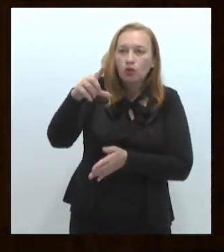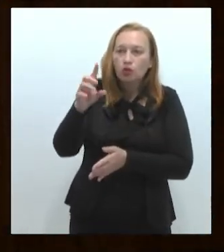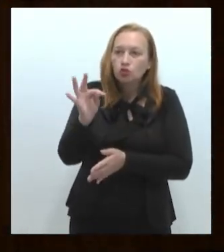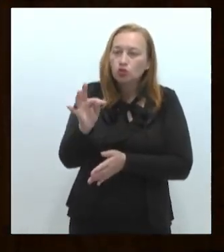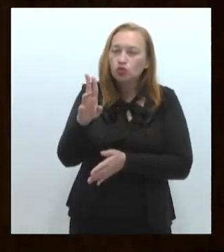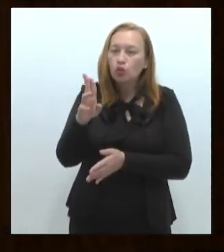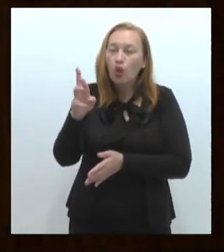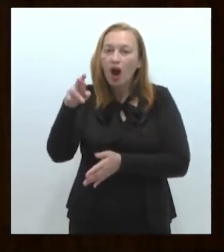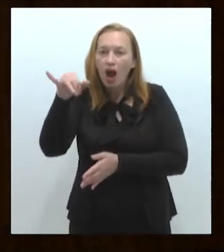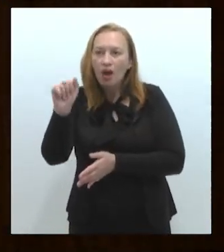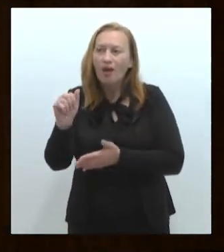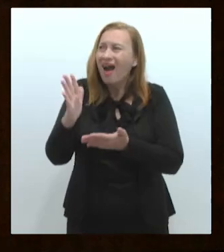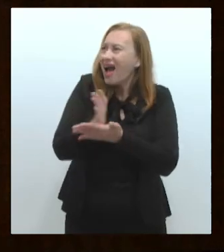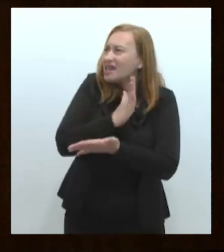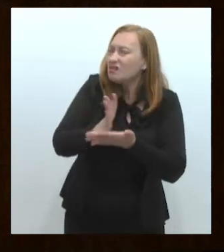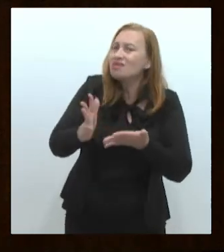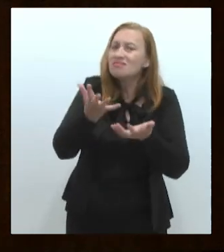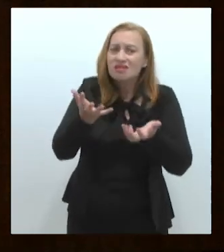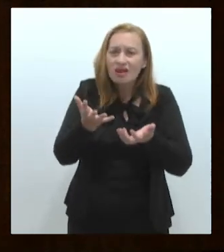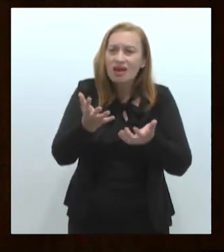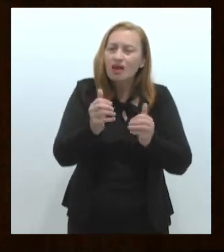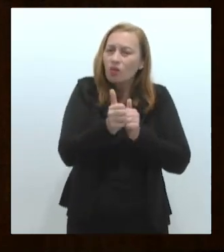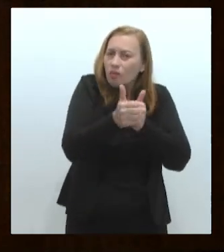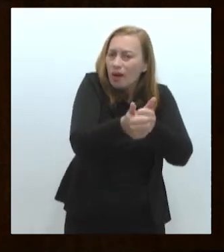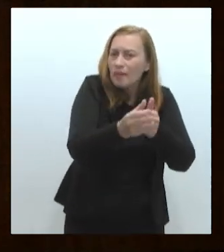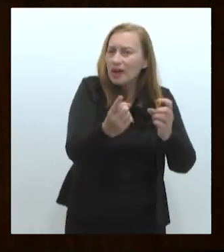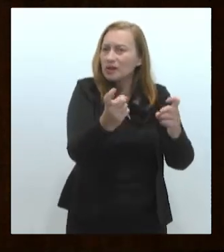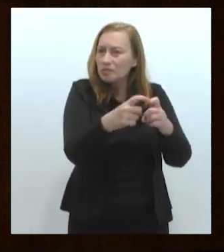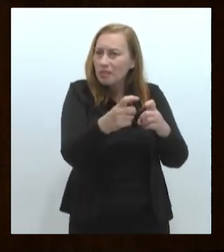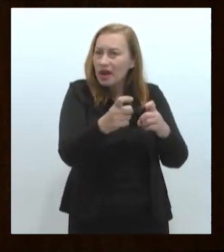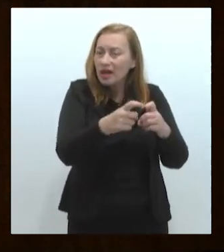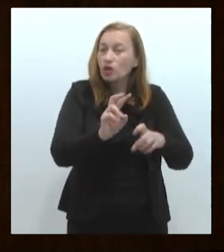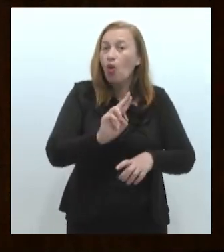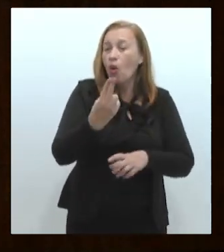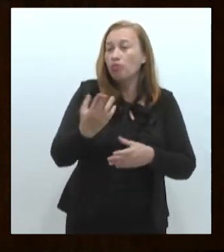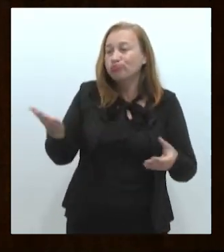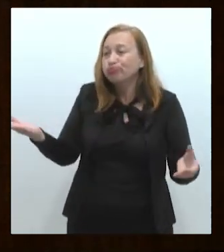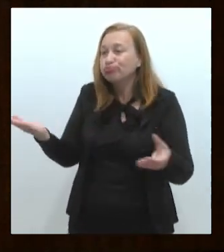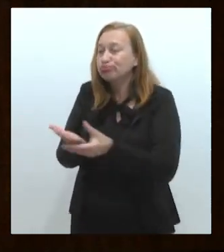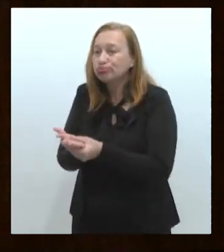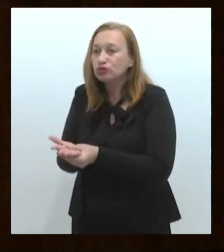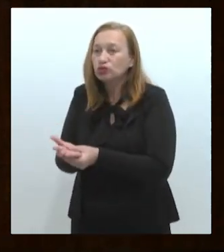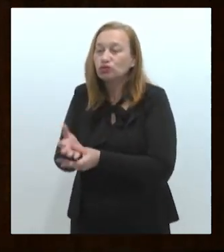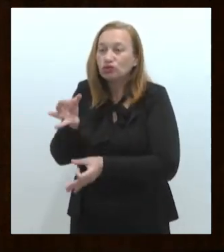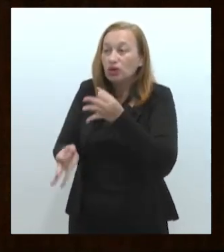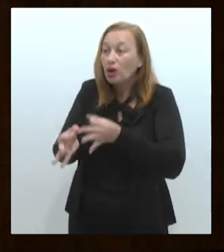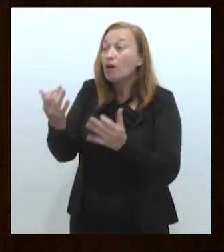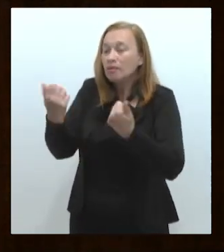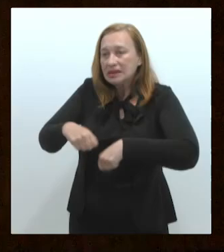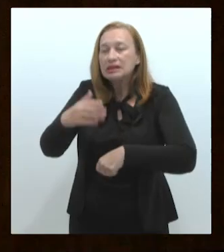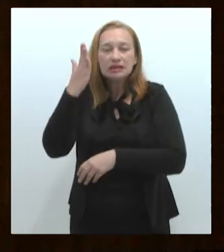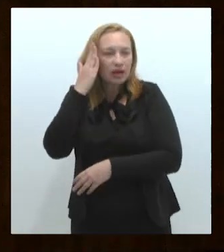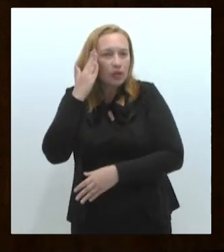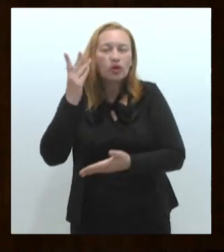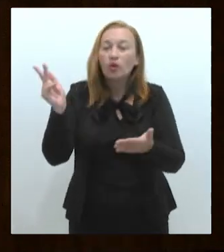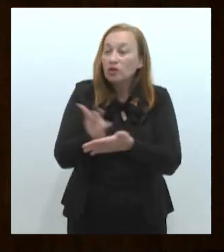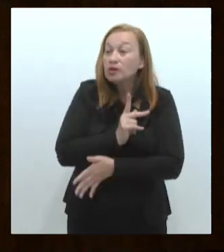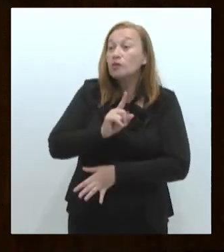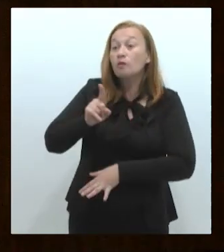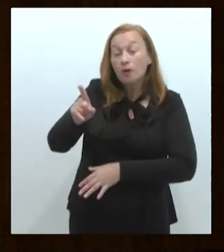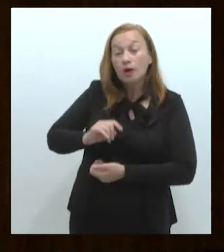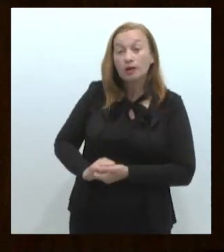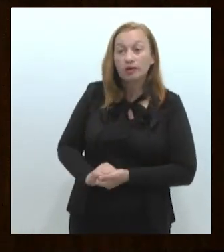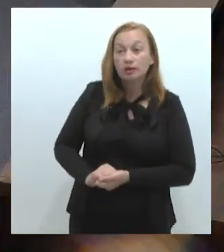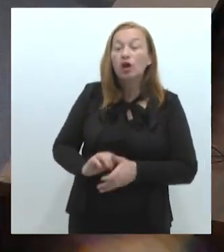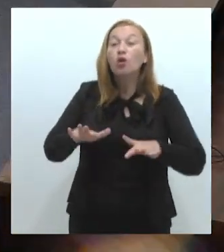médico, quer para um acompanhamento, quer até para uma ação judicial, ele tem que saber o que aconteceu com ele, né?